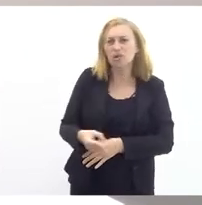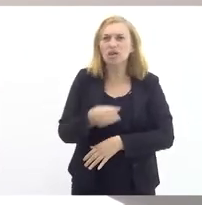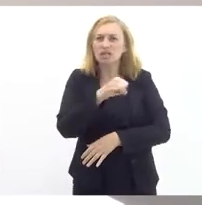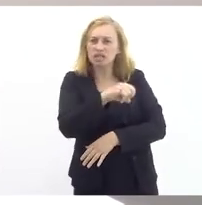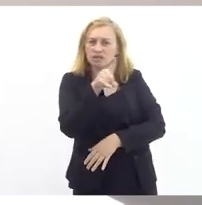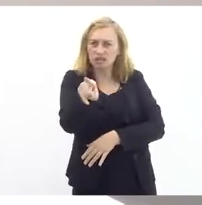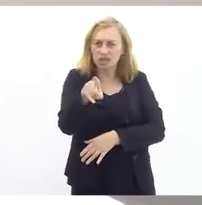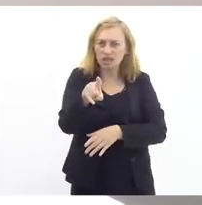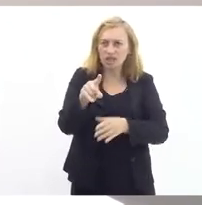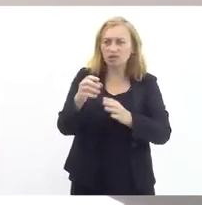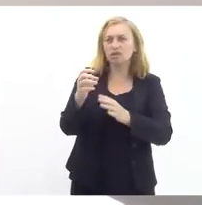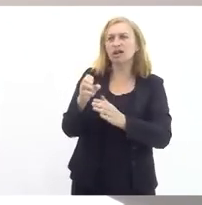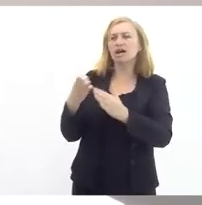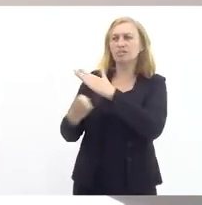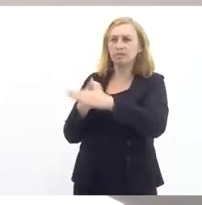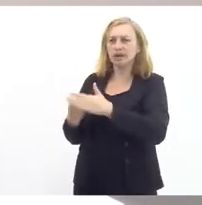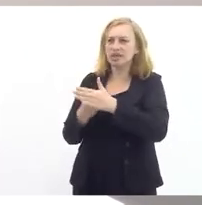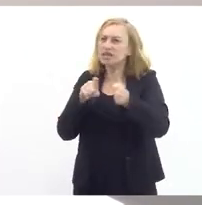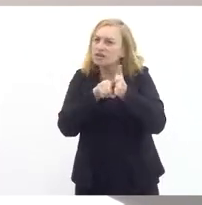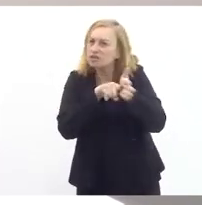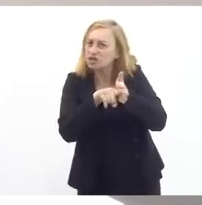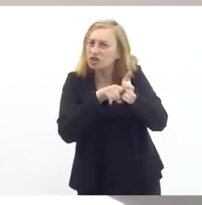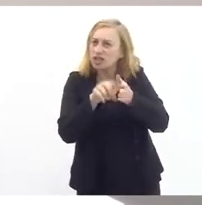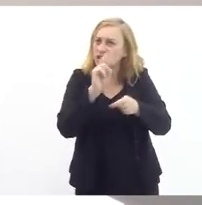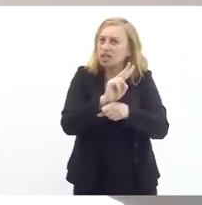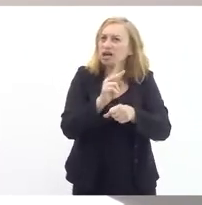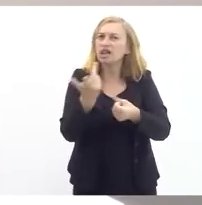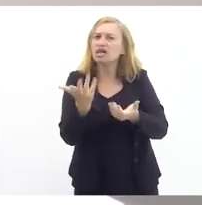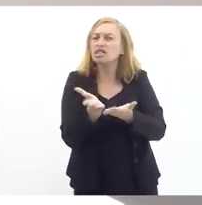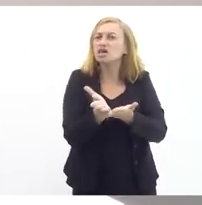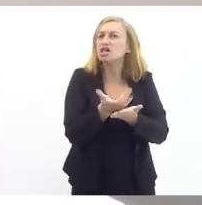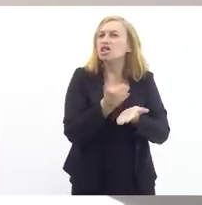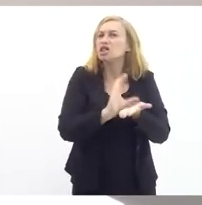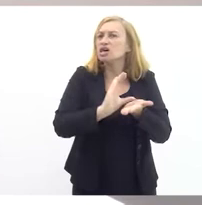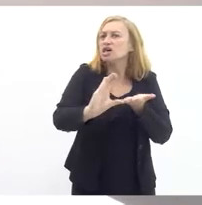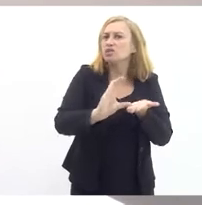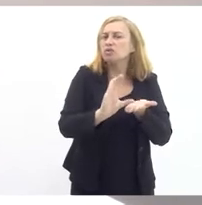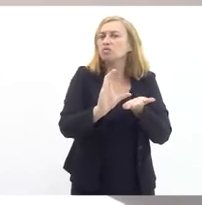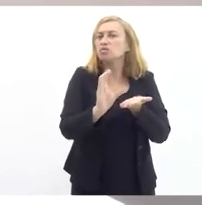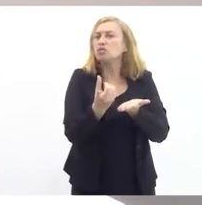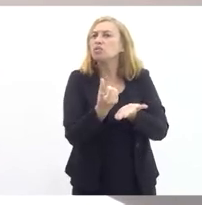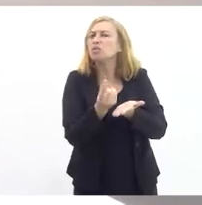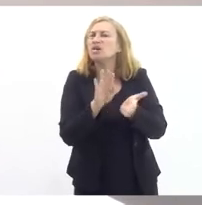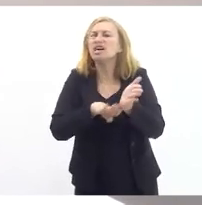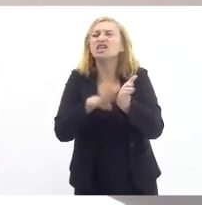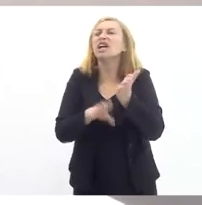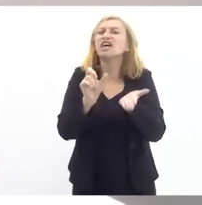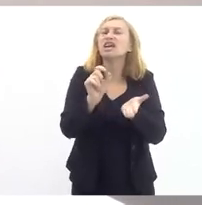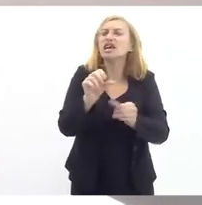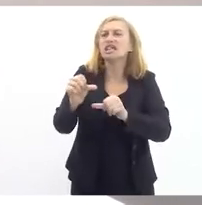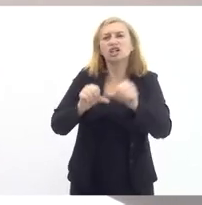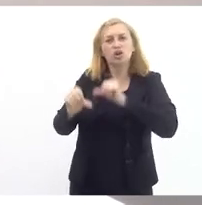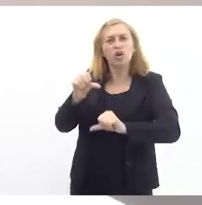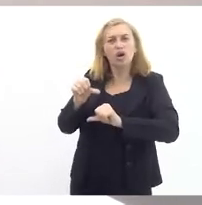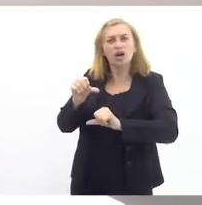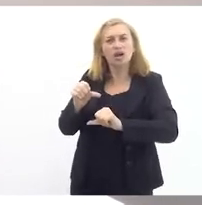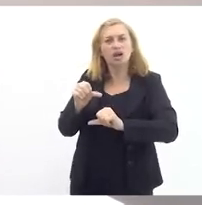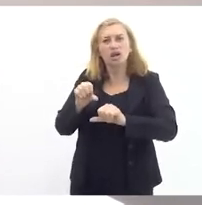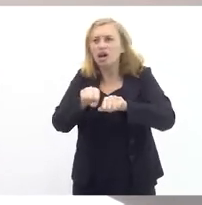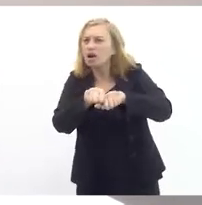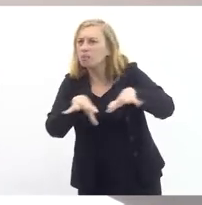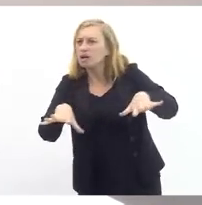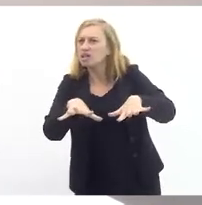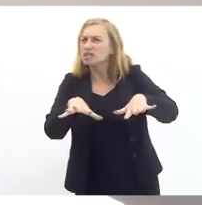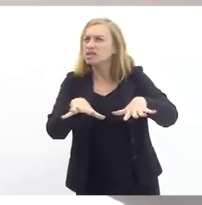agência fiscalizadora, esse recurso foi gasto em quê? Na troca de dormente, em ampliação